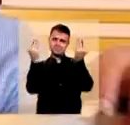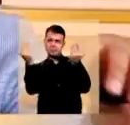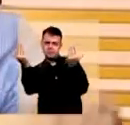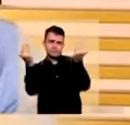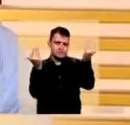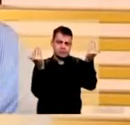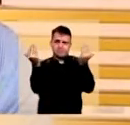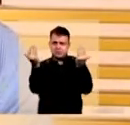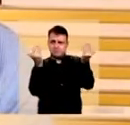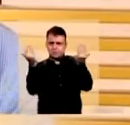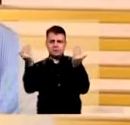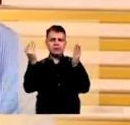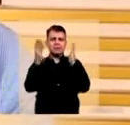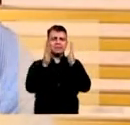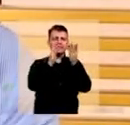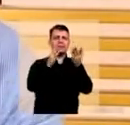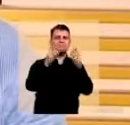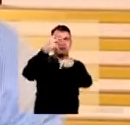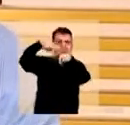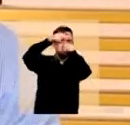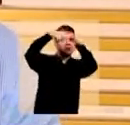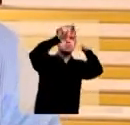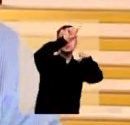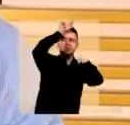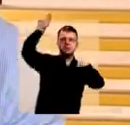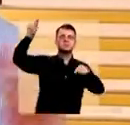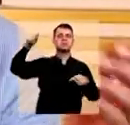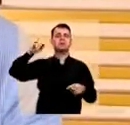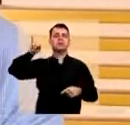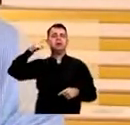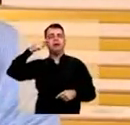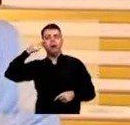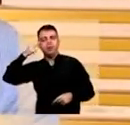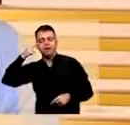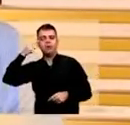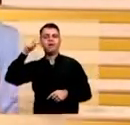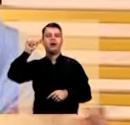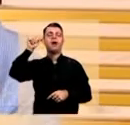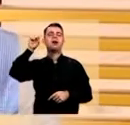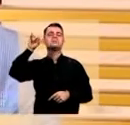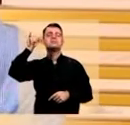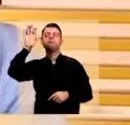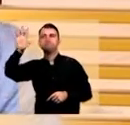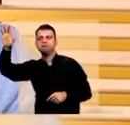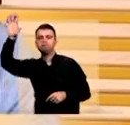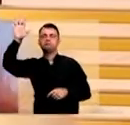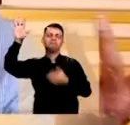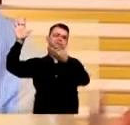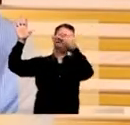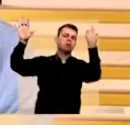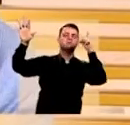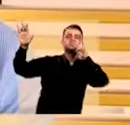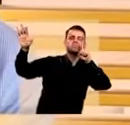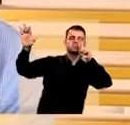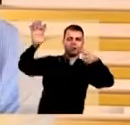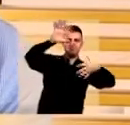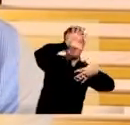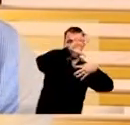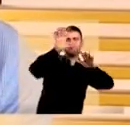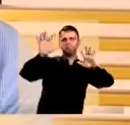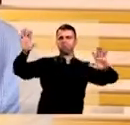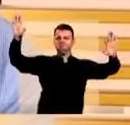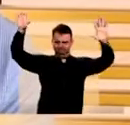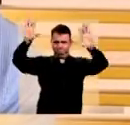as várias áreas e também os vários países, né? Oriente, Ocidente, então você tem um manancial enorme